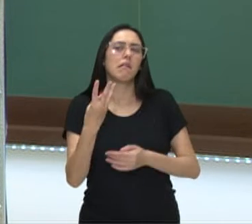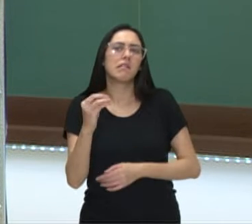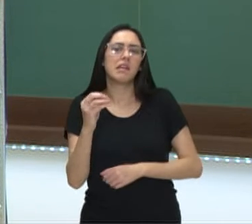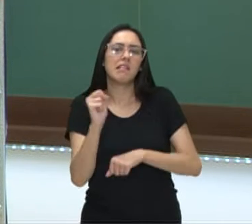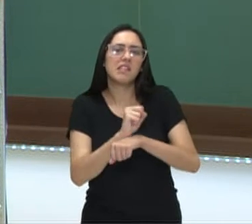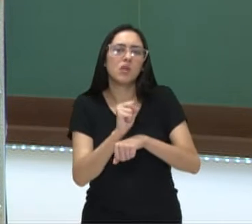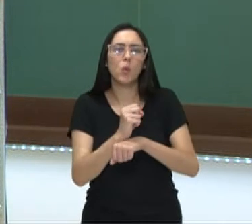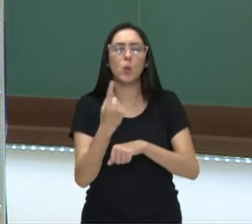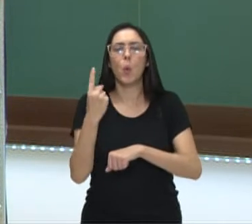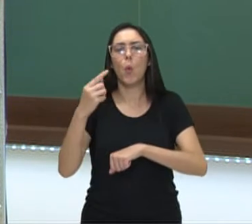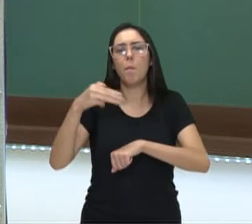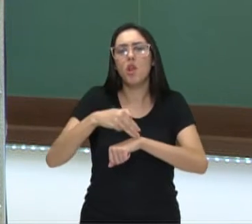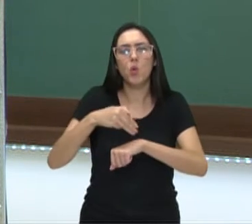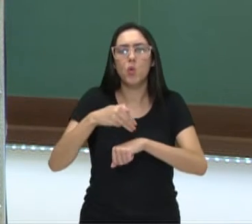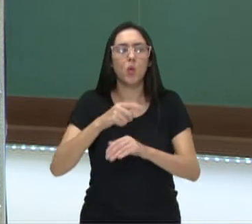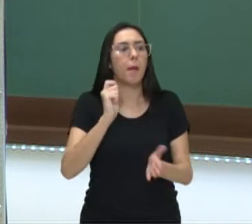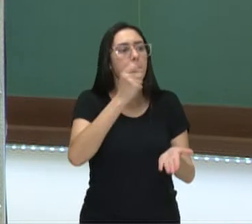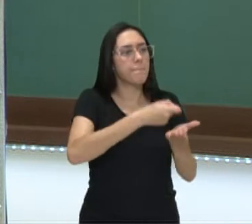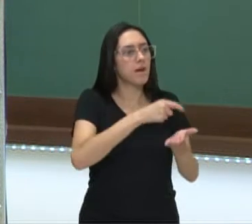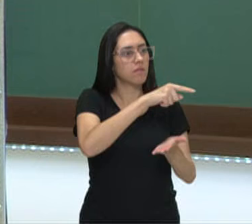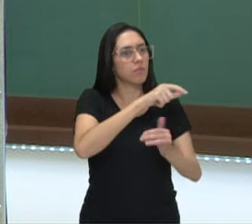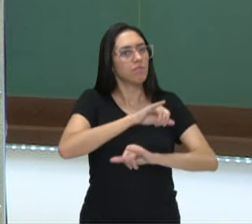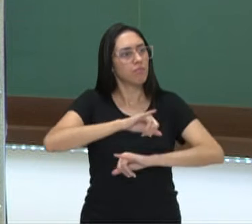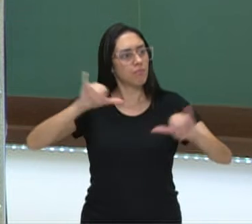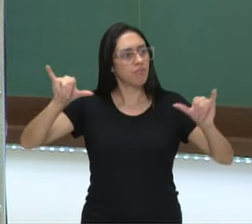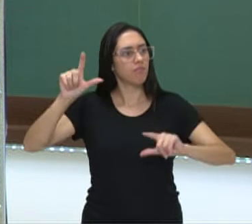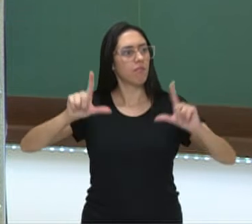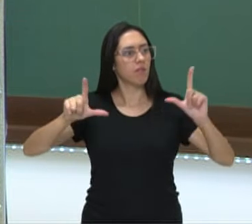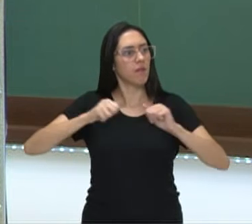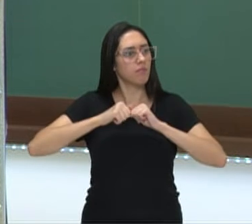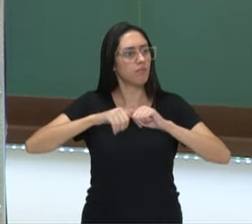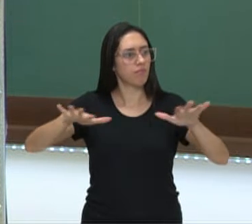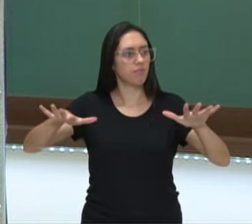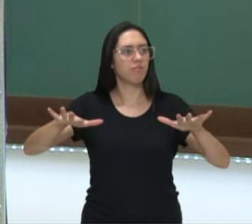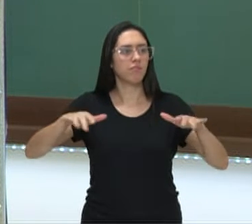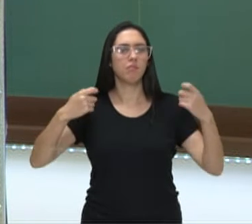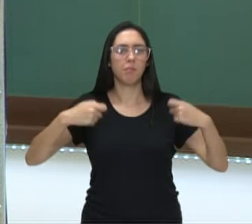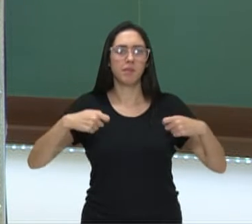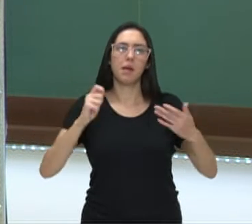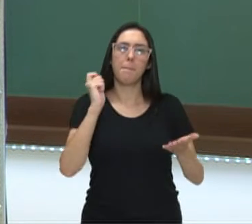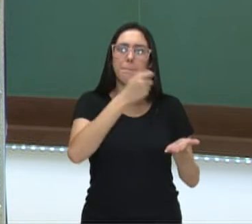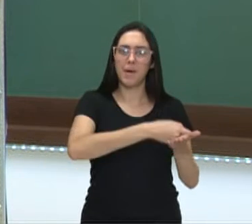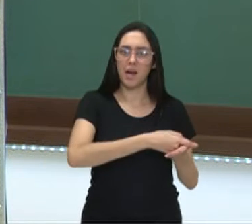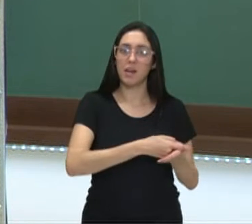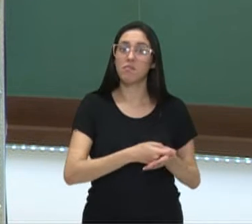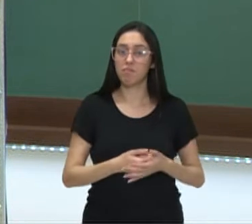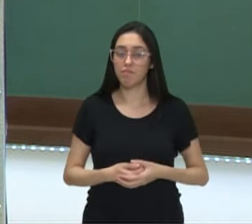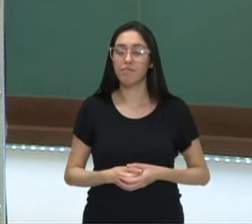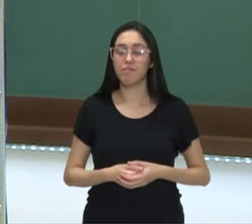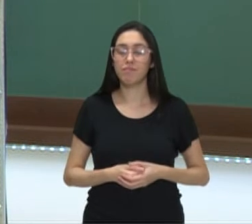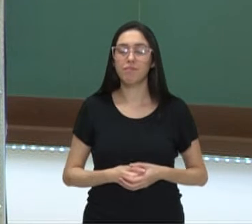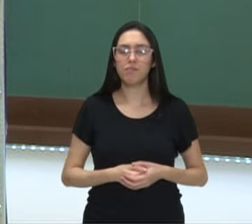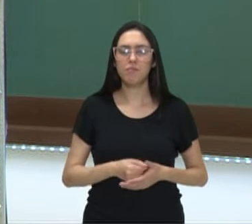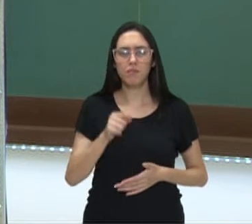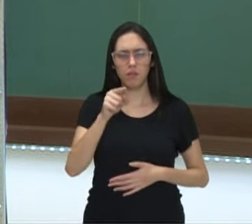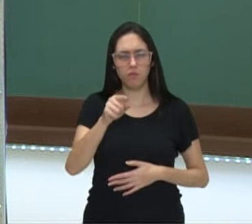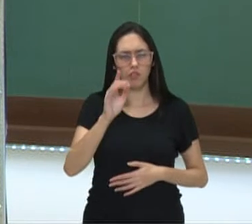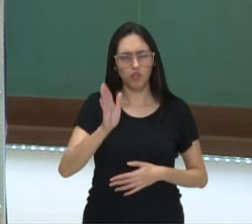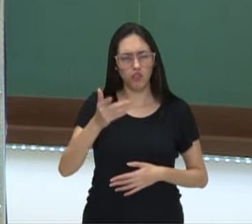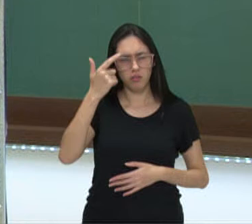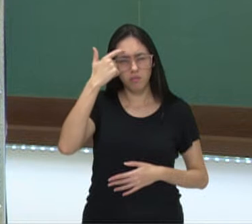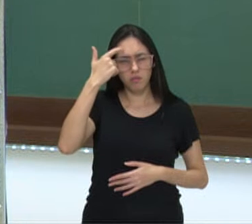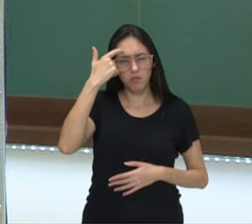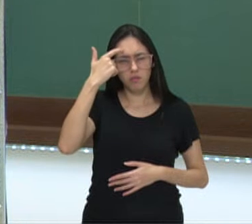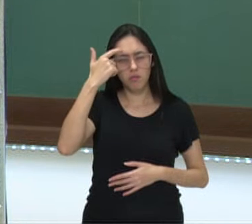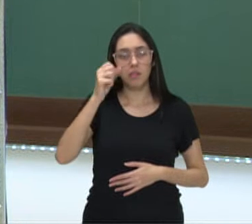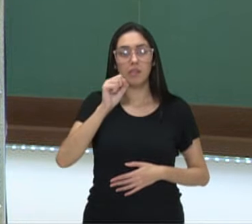15 segundos, para terem a inserção da sua marca e do seu anúncio publicitário? E você já parou para pensar também que quanto maior for